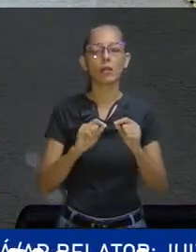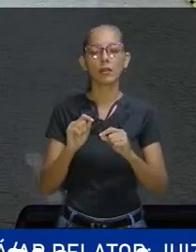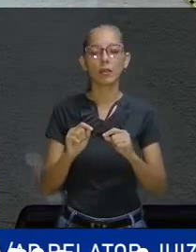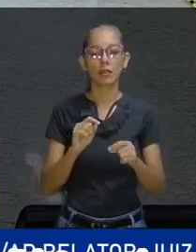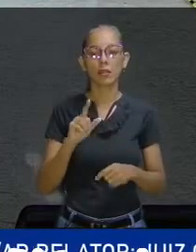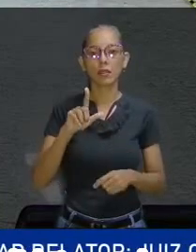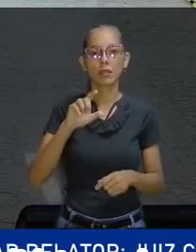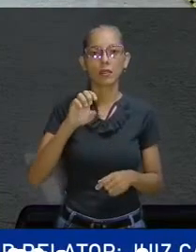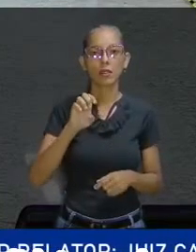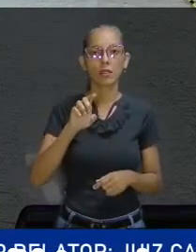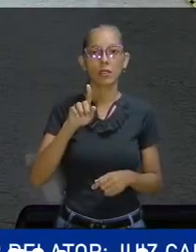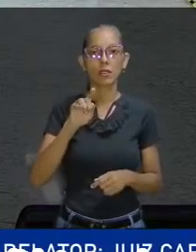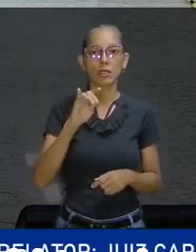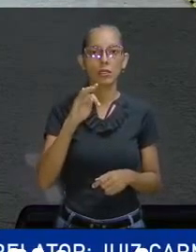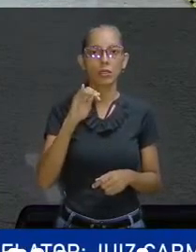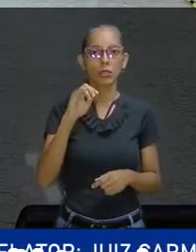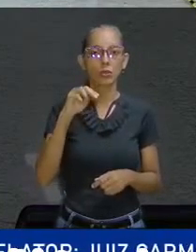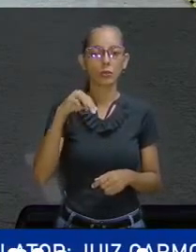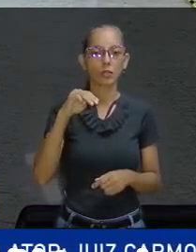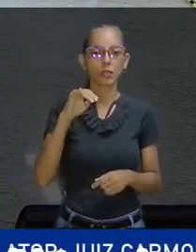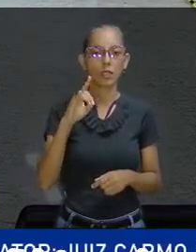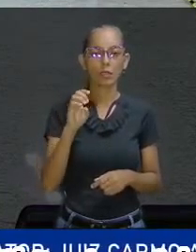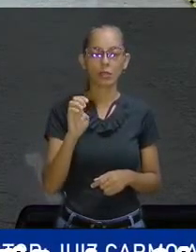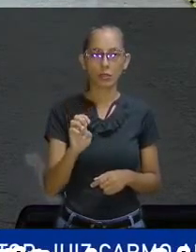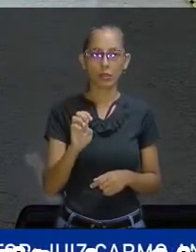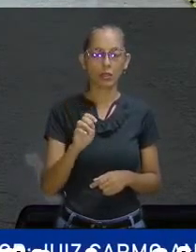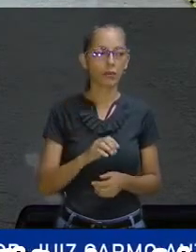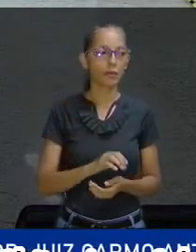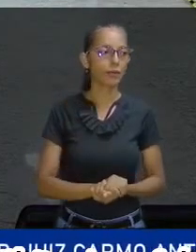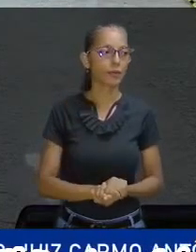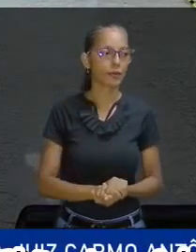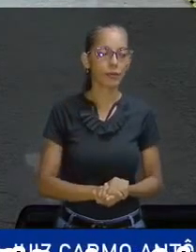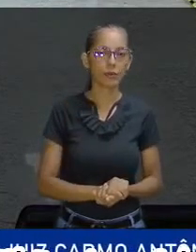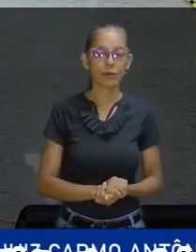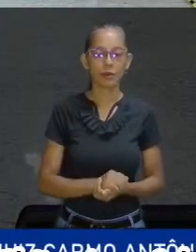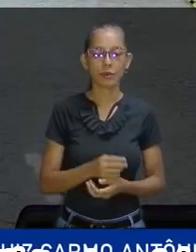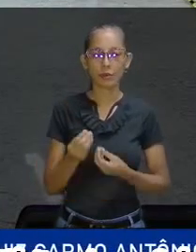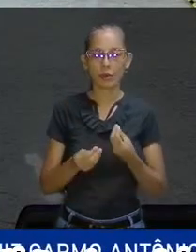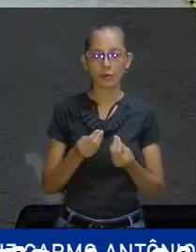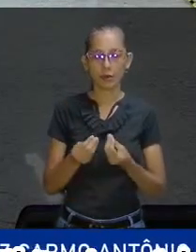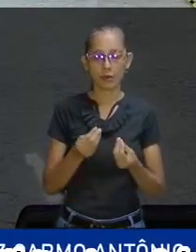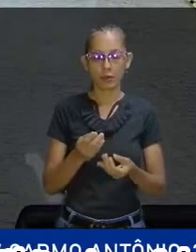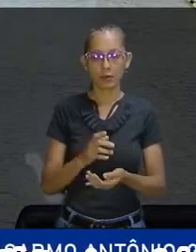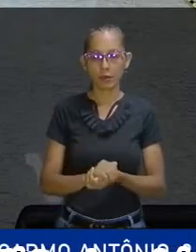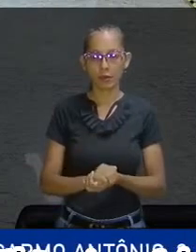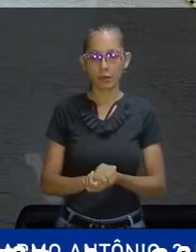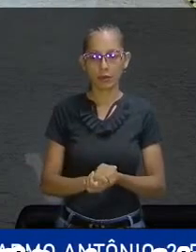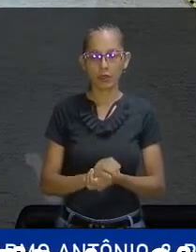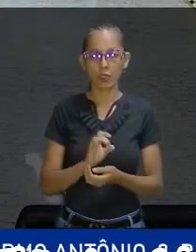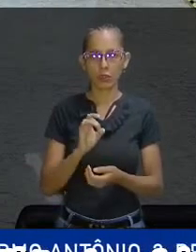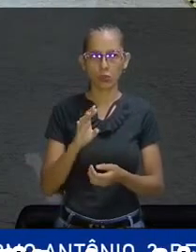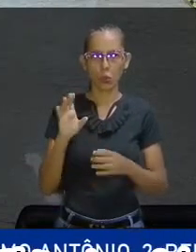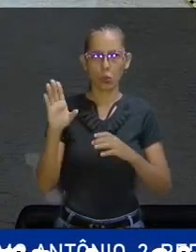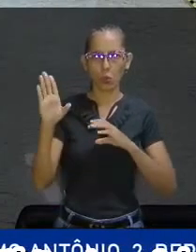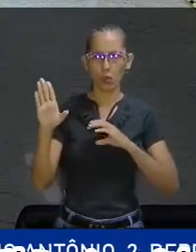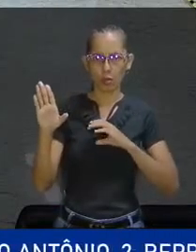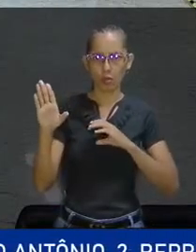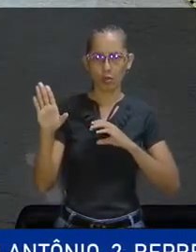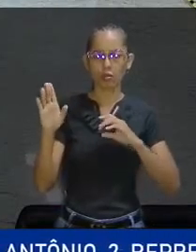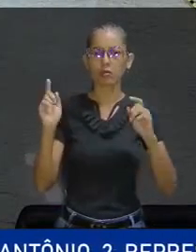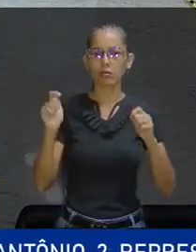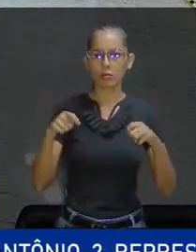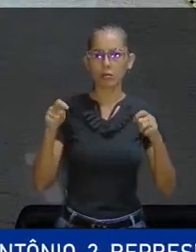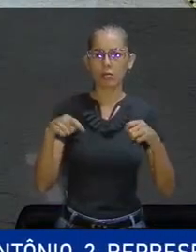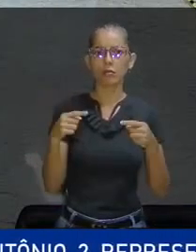Antônio. expressa disposição legal, somente o candidato pode figurar no polo passivo da representação especial por captação ilícita de sufrágio